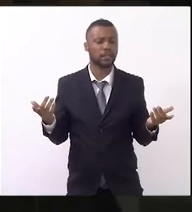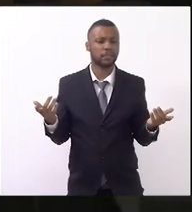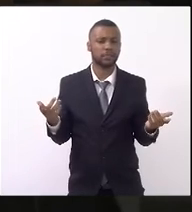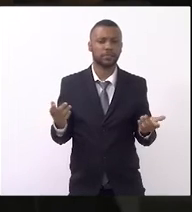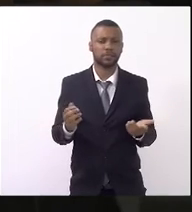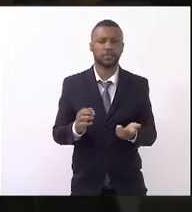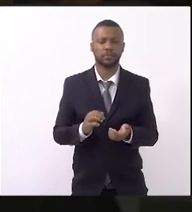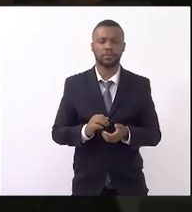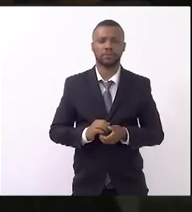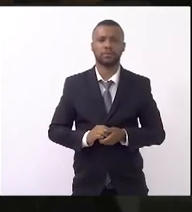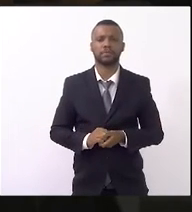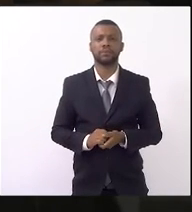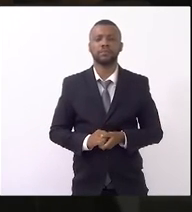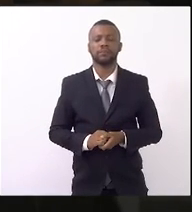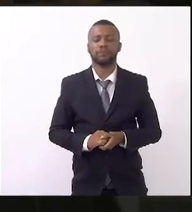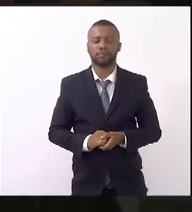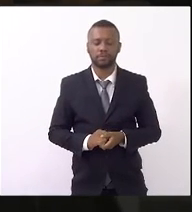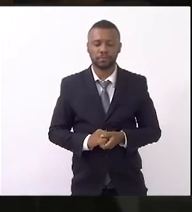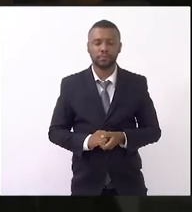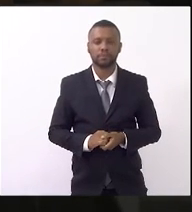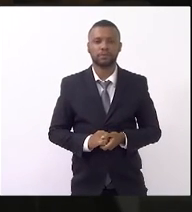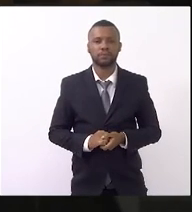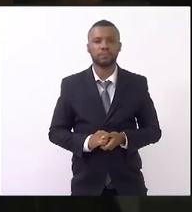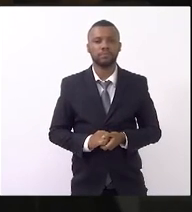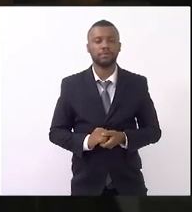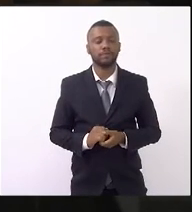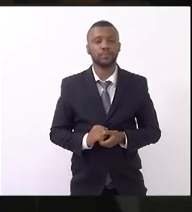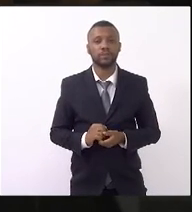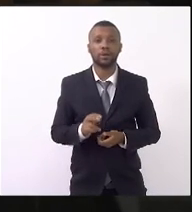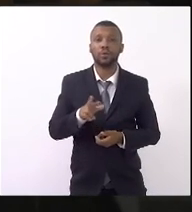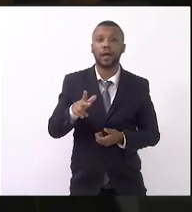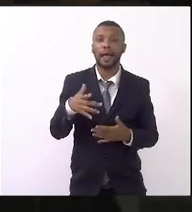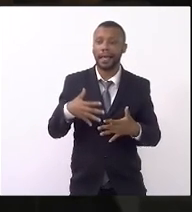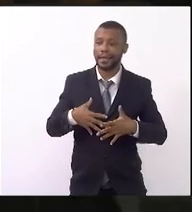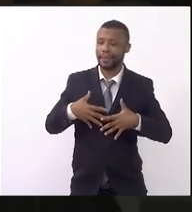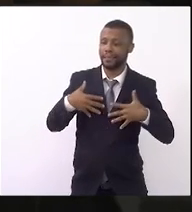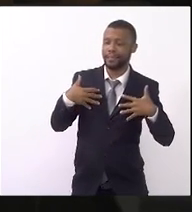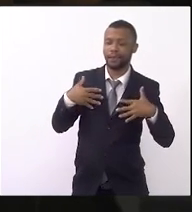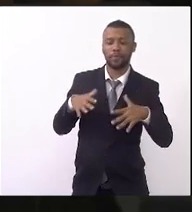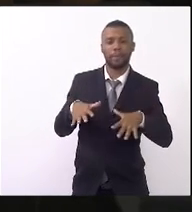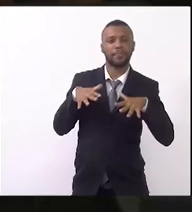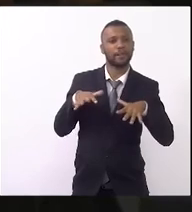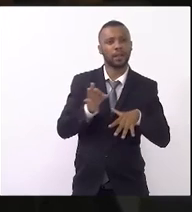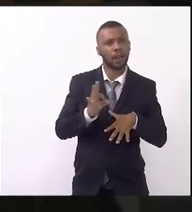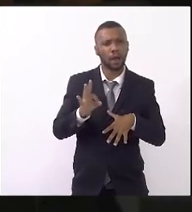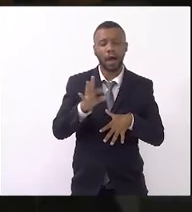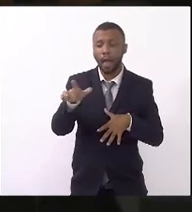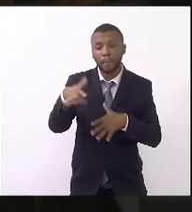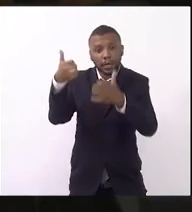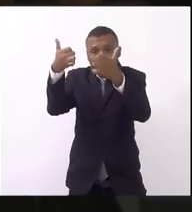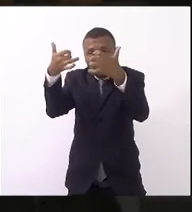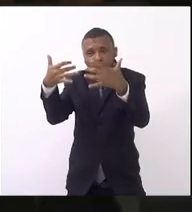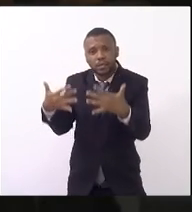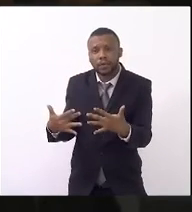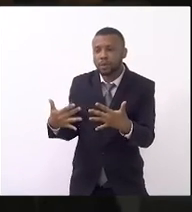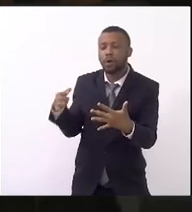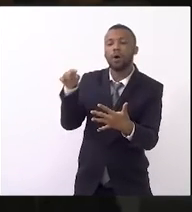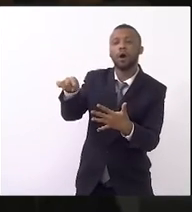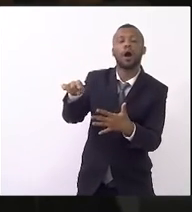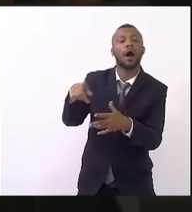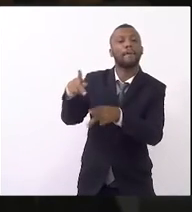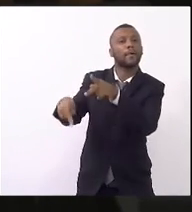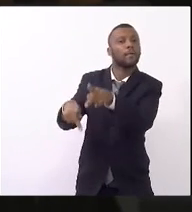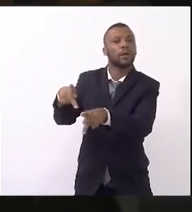Nenhuma linha de satisfação. Nem a satisfação ao parlamento, não. Satisfação ao público de uma maneira geral. Então,